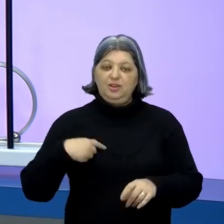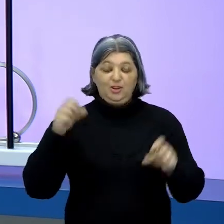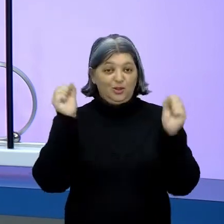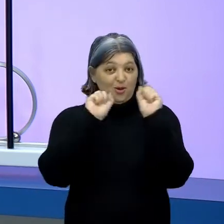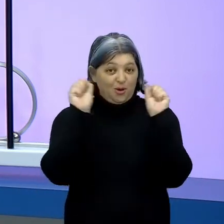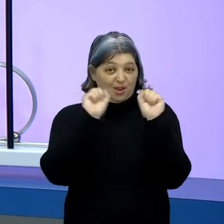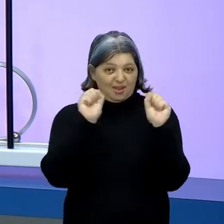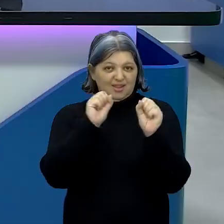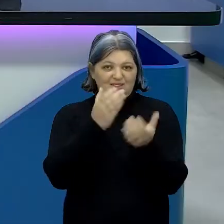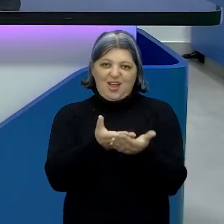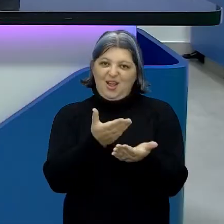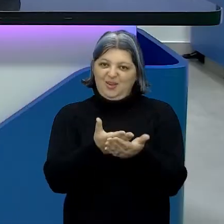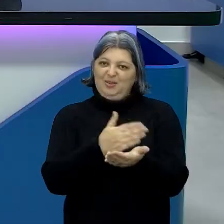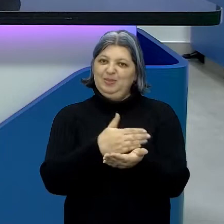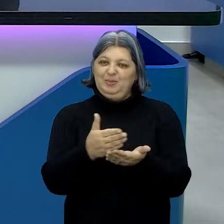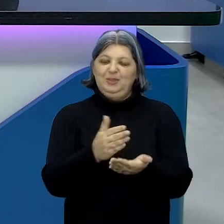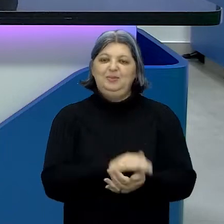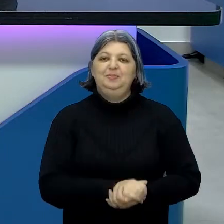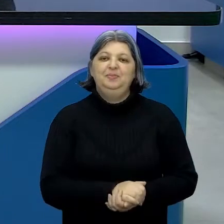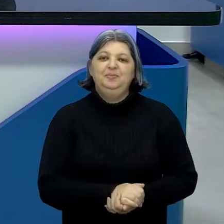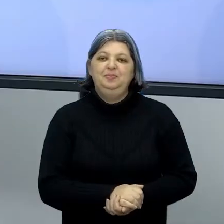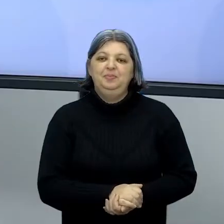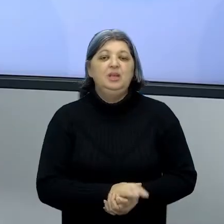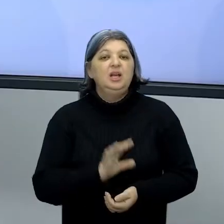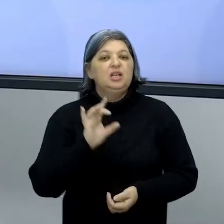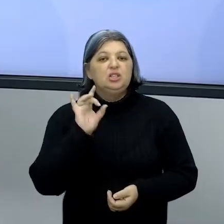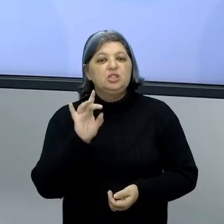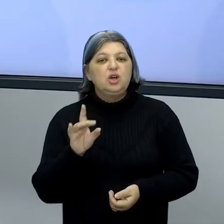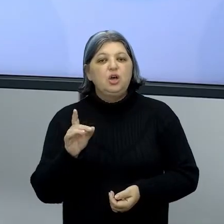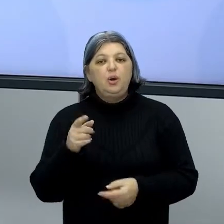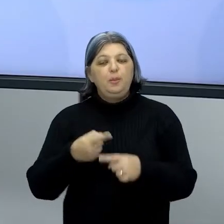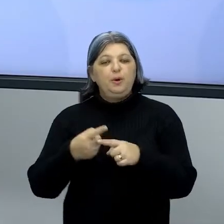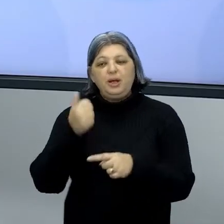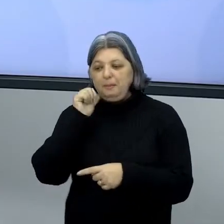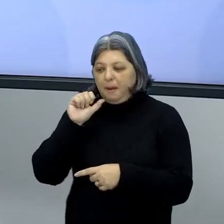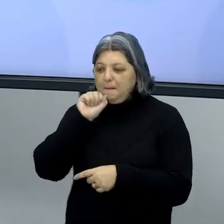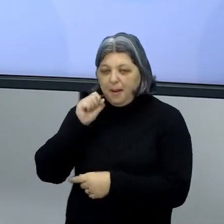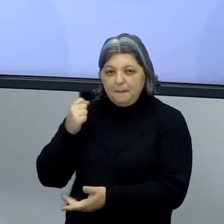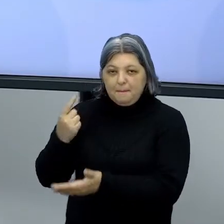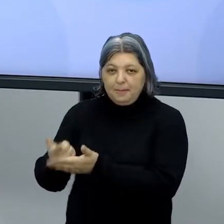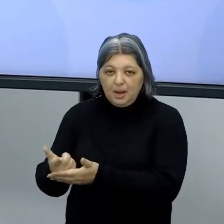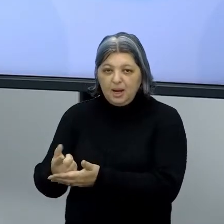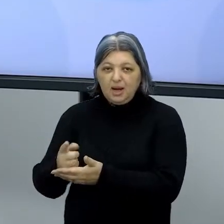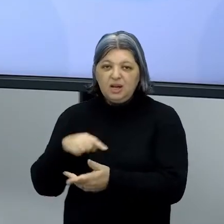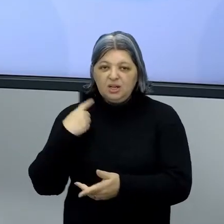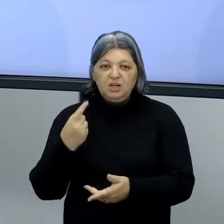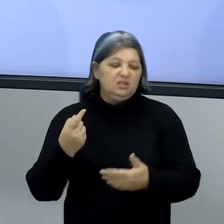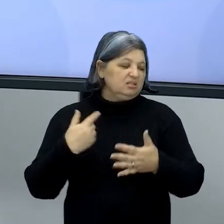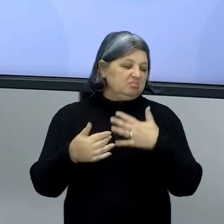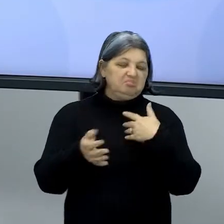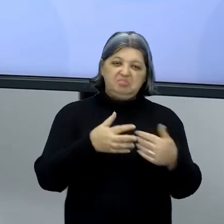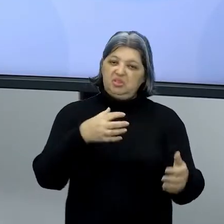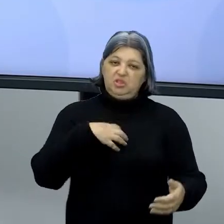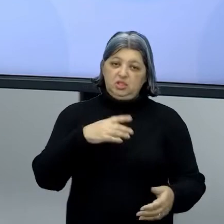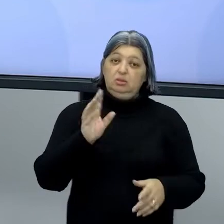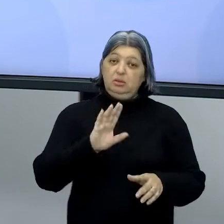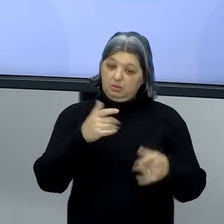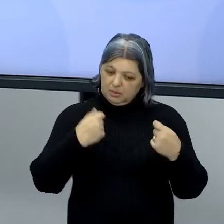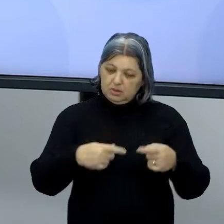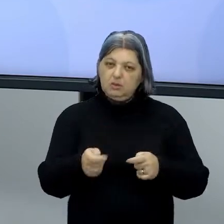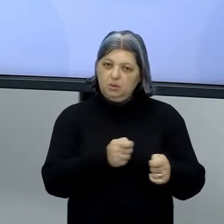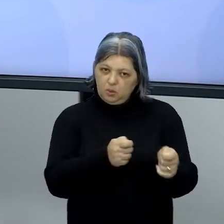já o começo da nossa aula. Exato. Não é porque a nossa mãe paga, não sai do nosso bolso, que a gente não vai economizar. A gente vai economizar sim, porque o dinheiro